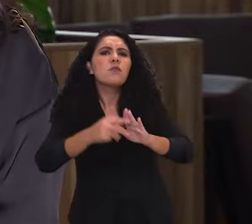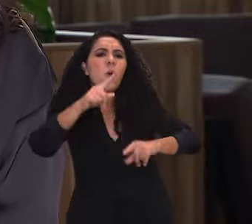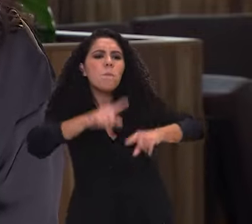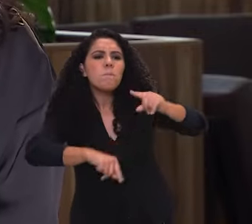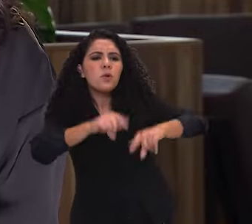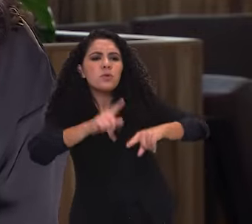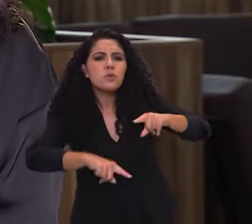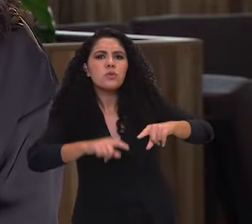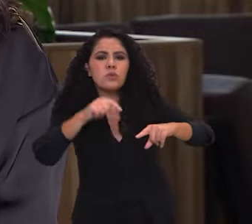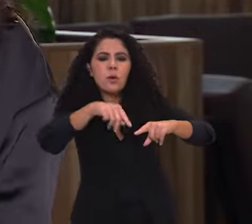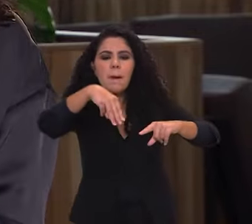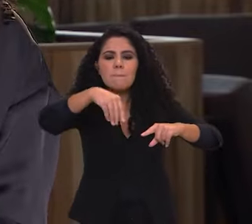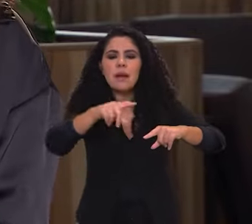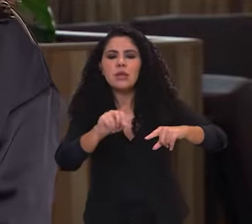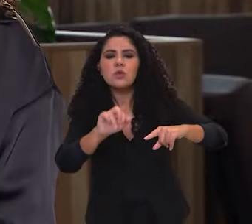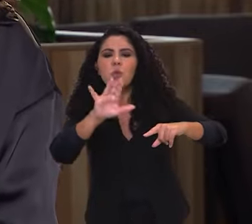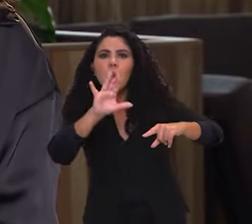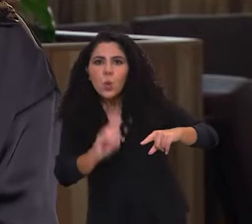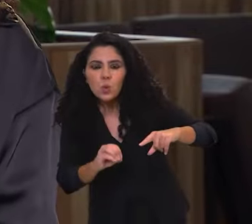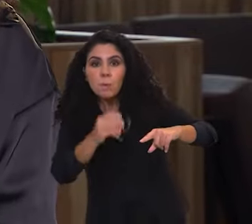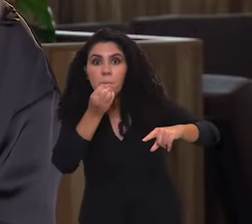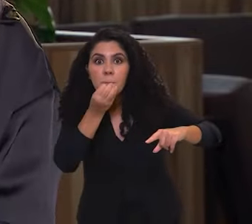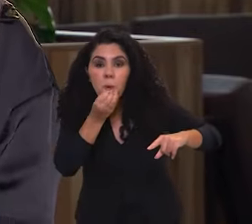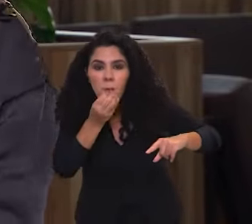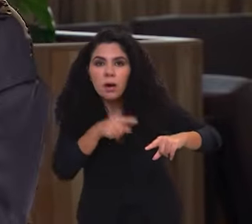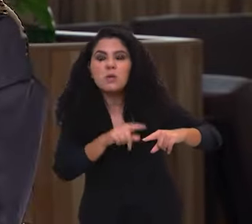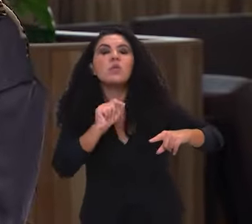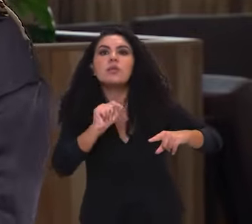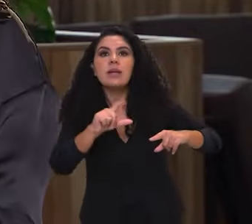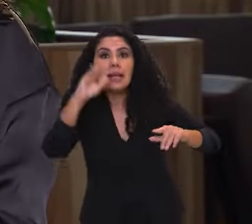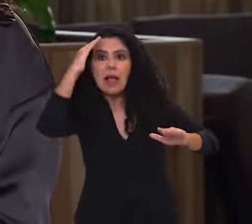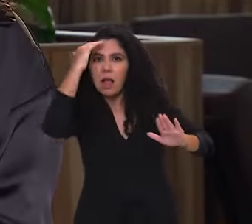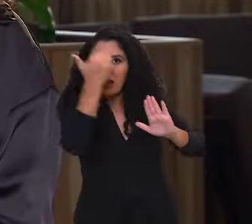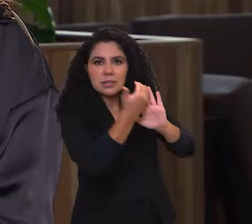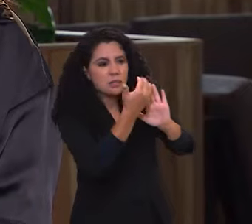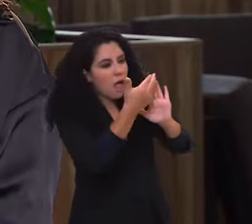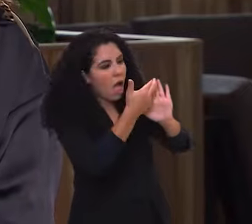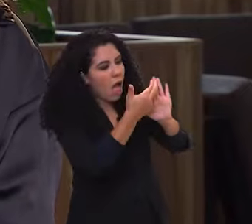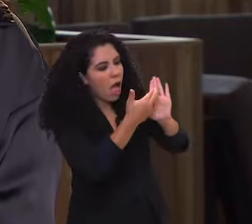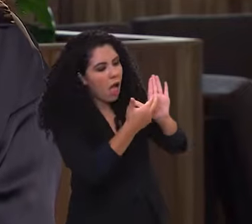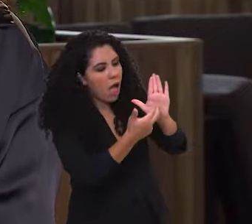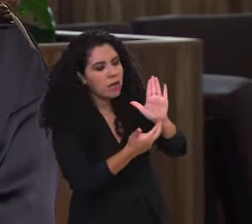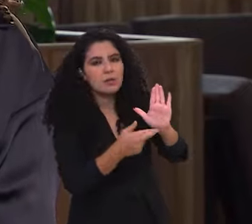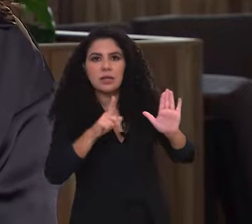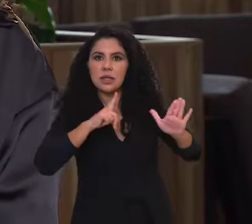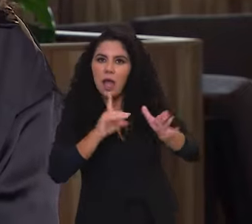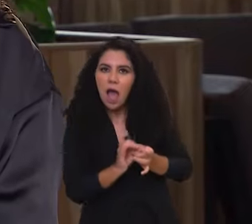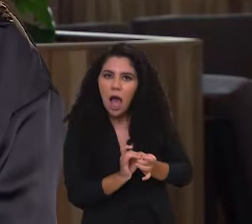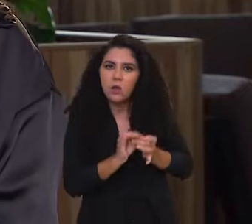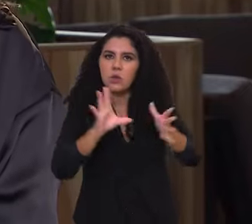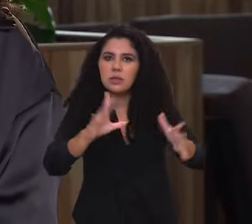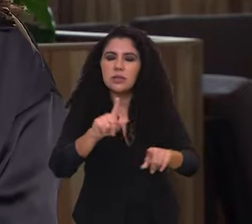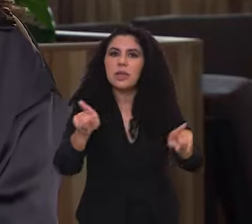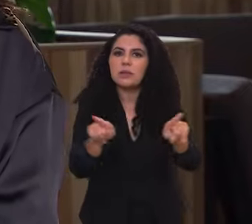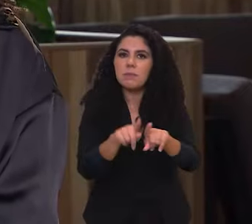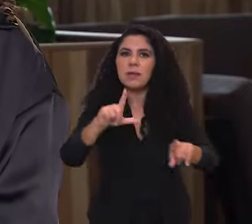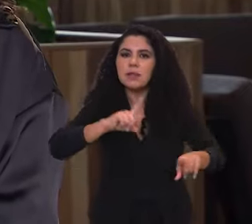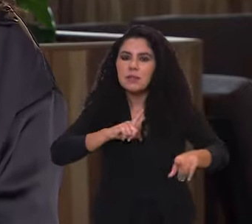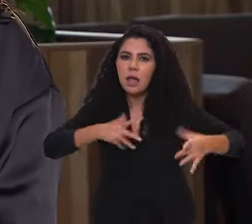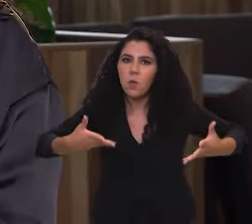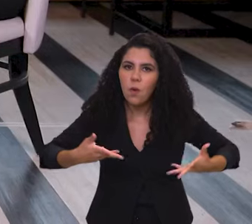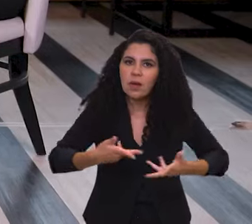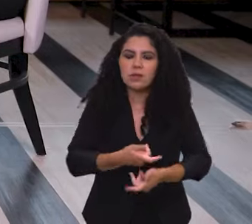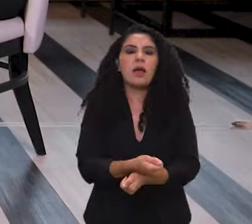produto maduro para alcançar o mercado internacional? Significa ele cumprir todos os requisitos de certificação, né, de qualidade